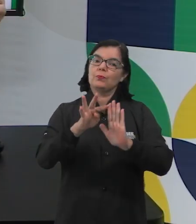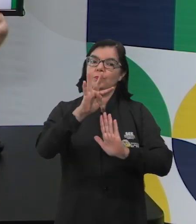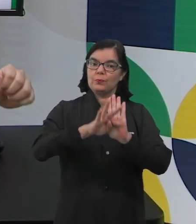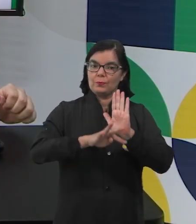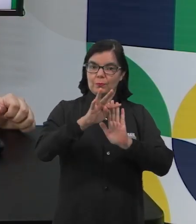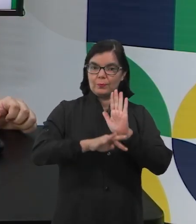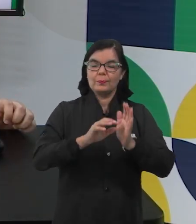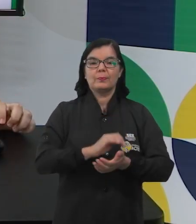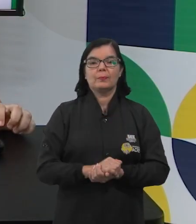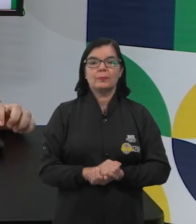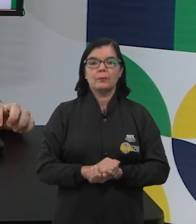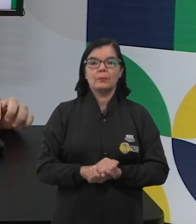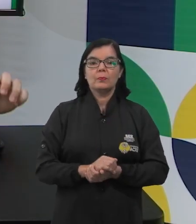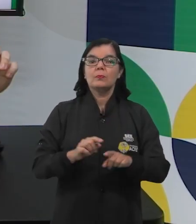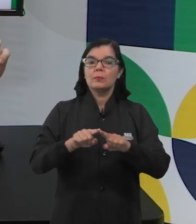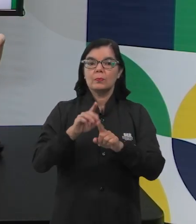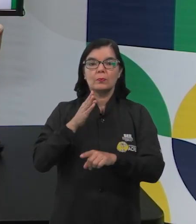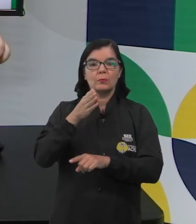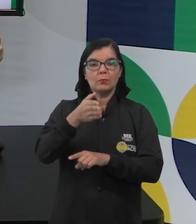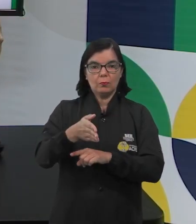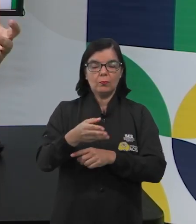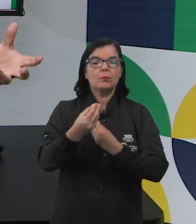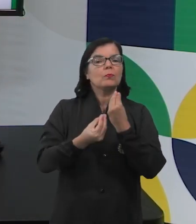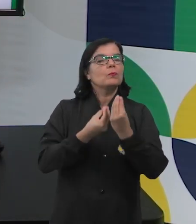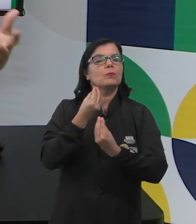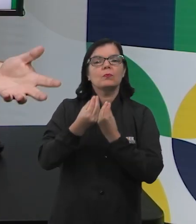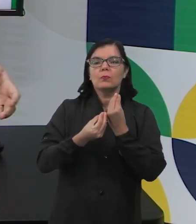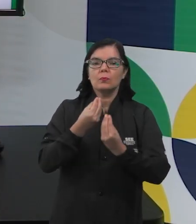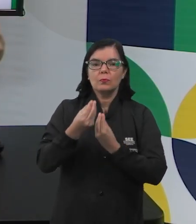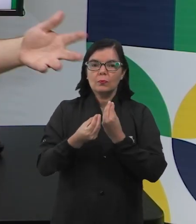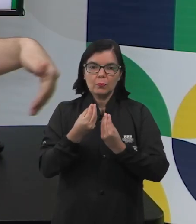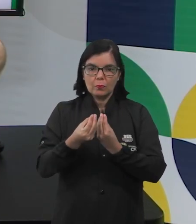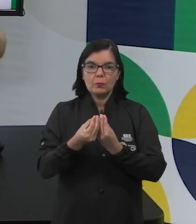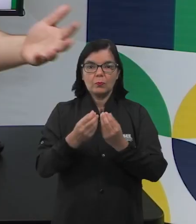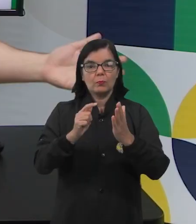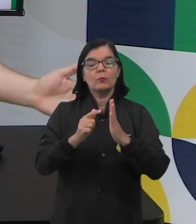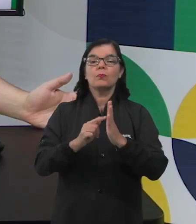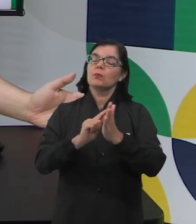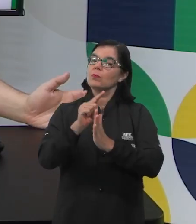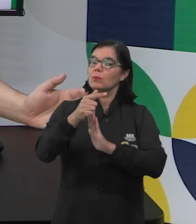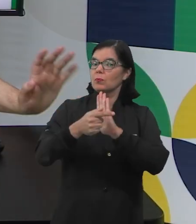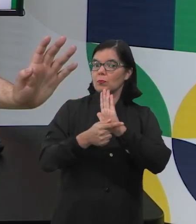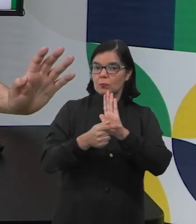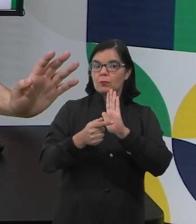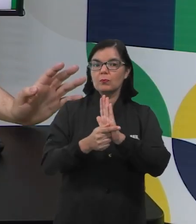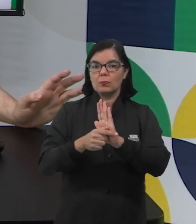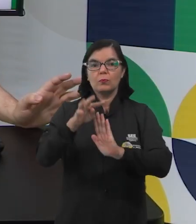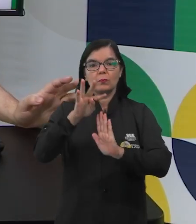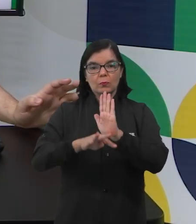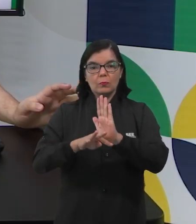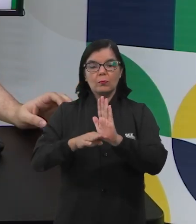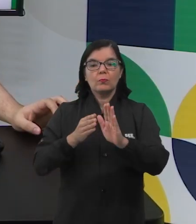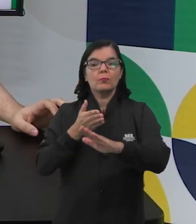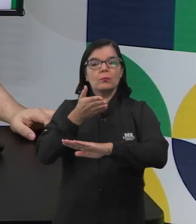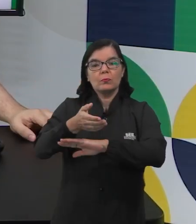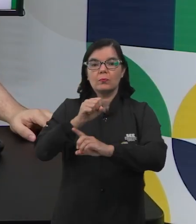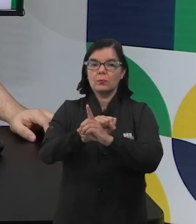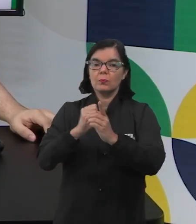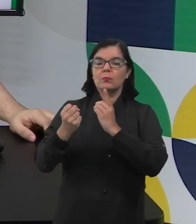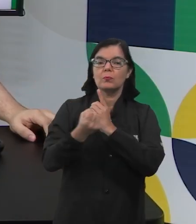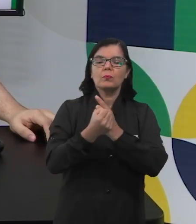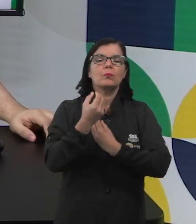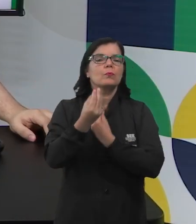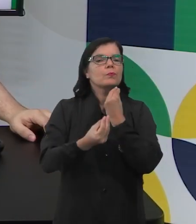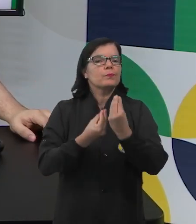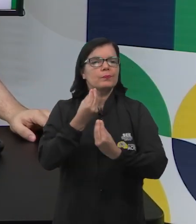ou de forma indireta, com como aquele gênero vai circular na sociedade, por exemplo. Ok? De como